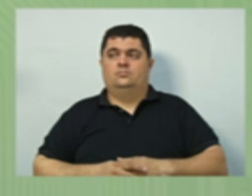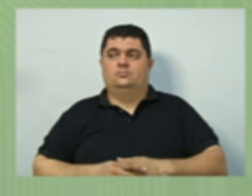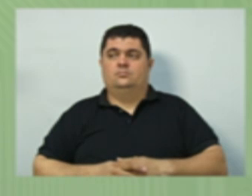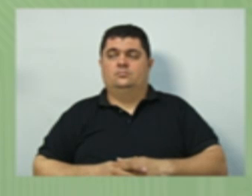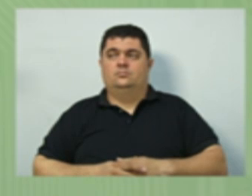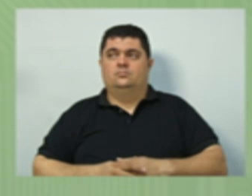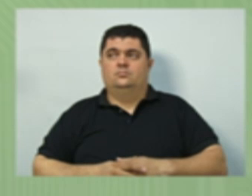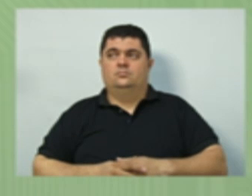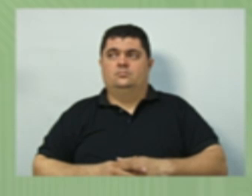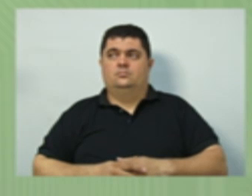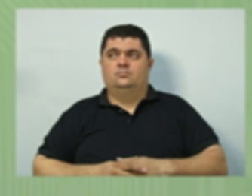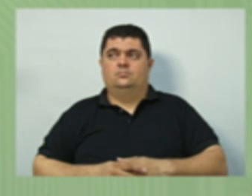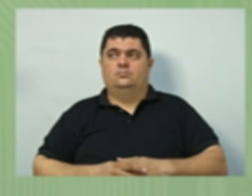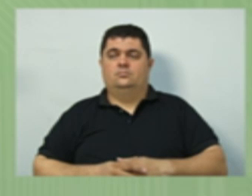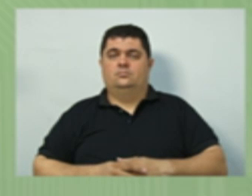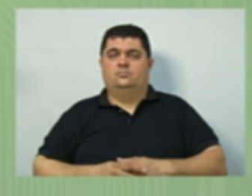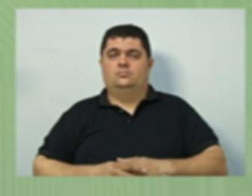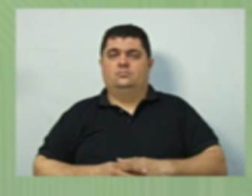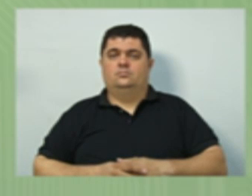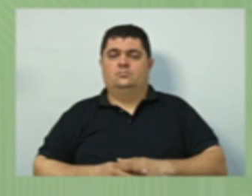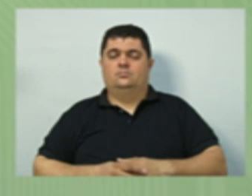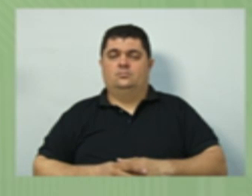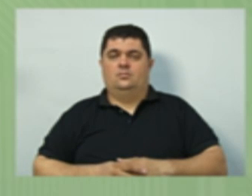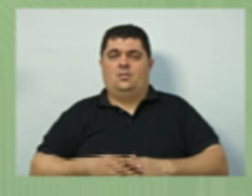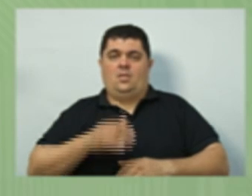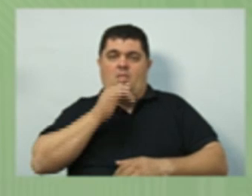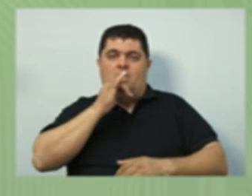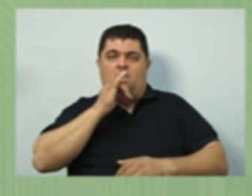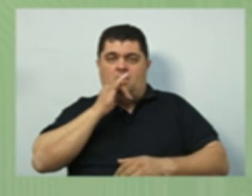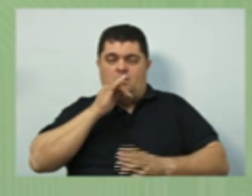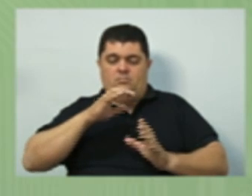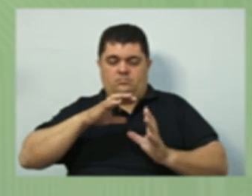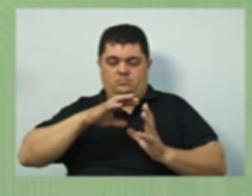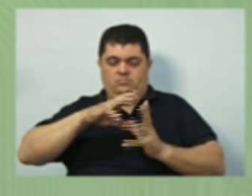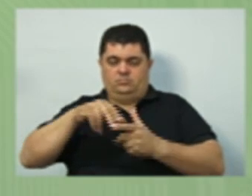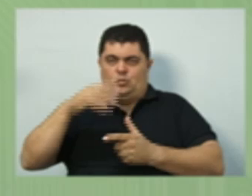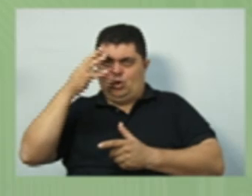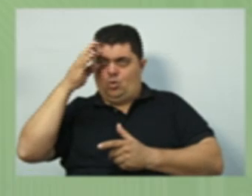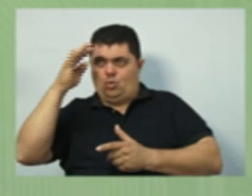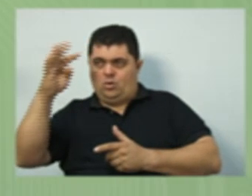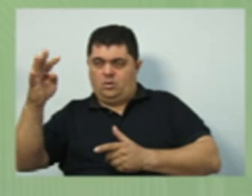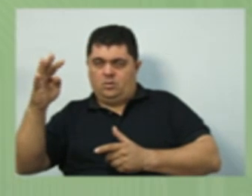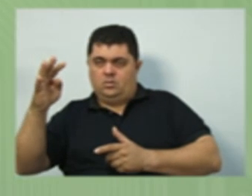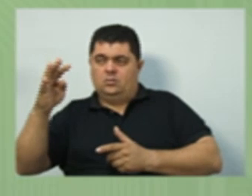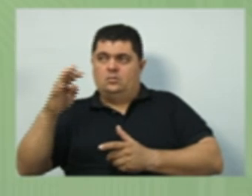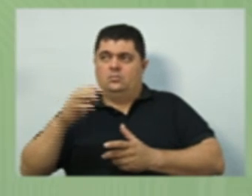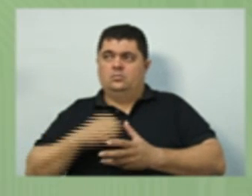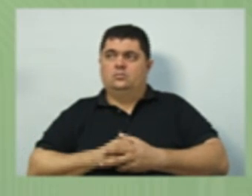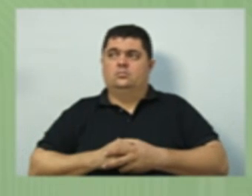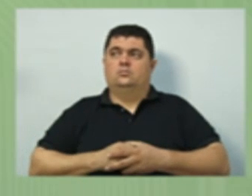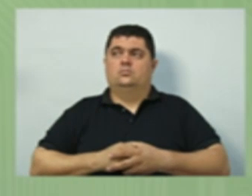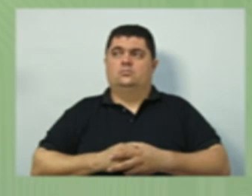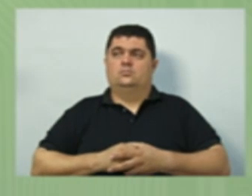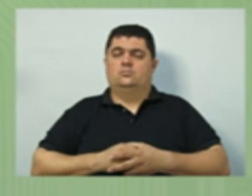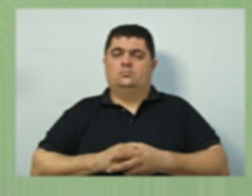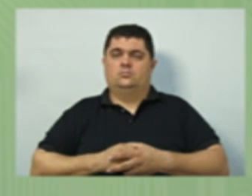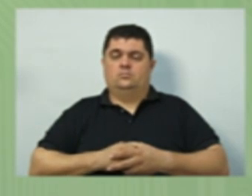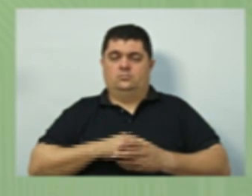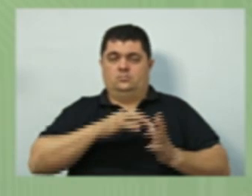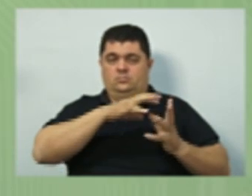Você tem dois grandes mundos, o mundo da teoria e, por outro lado, você tem o mundo